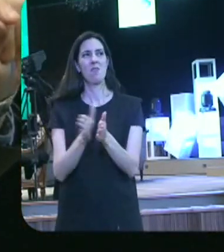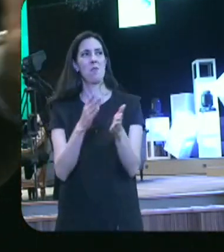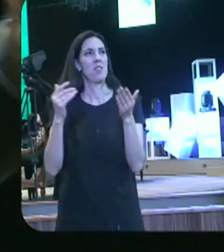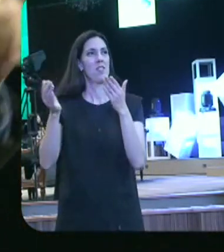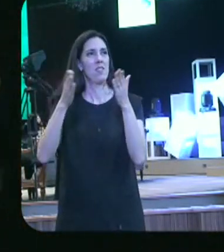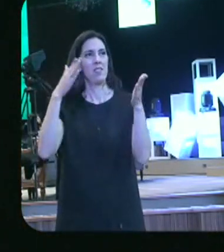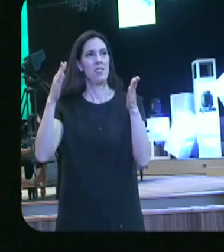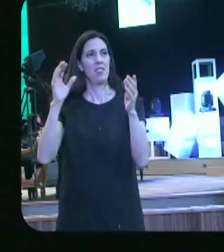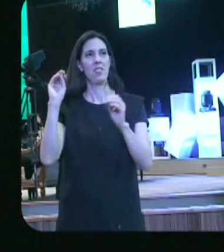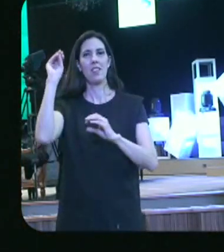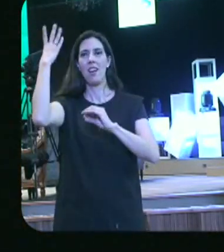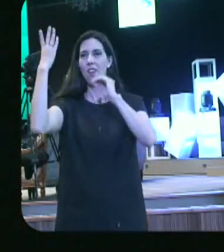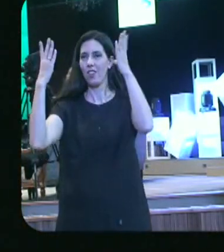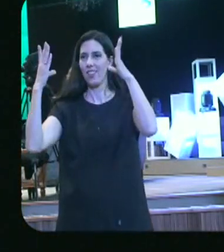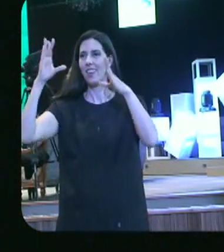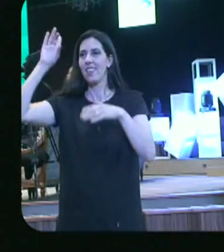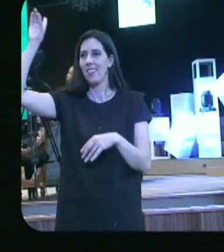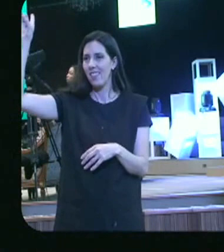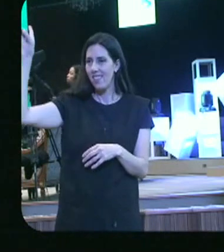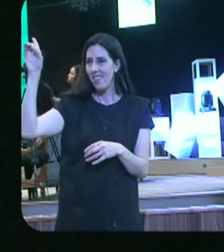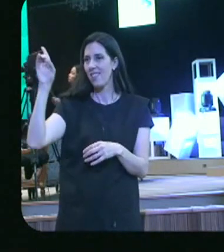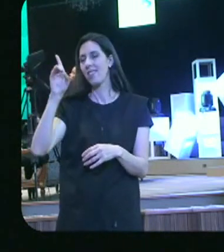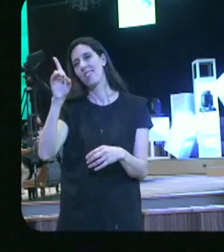de Deus vem sobre a nossa vida.